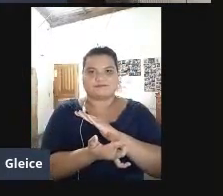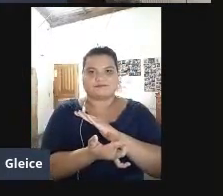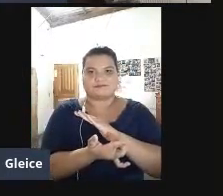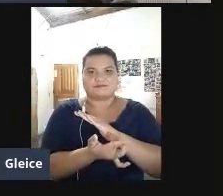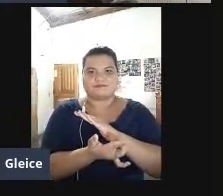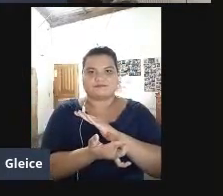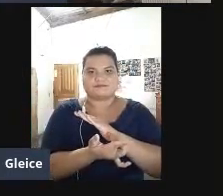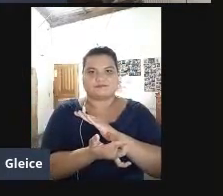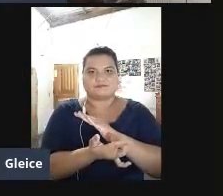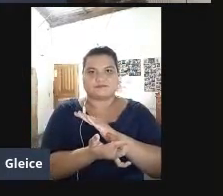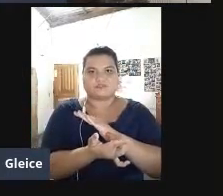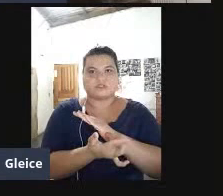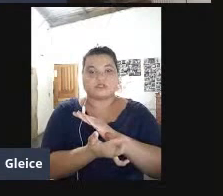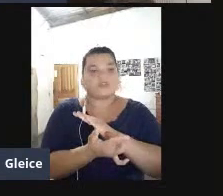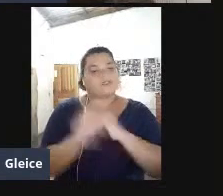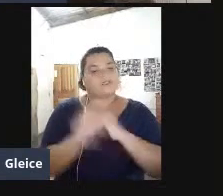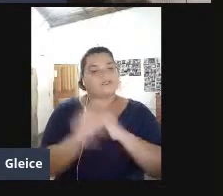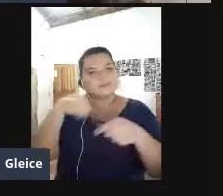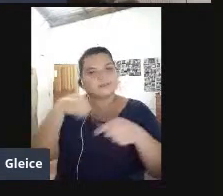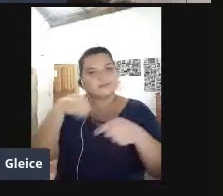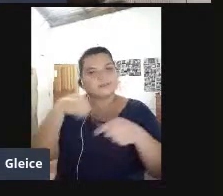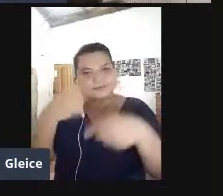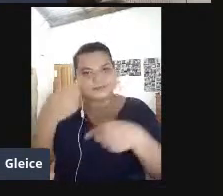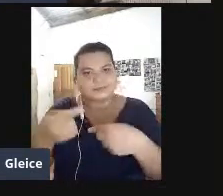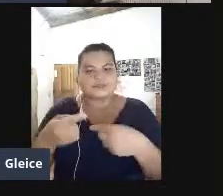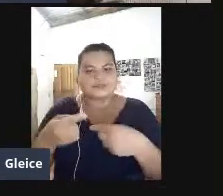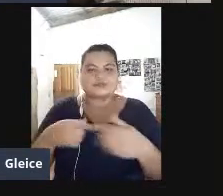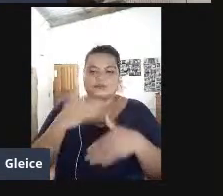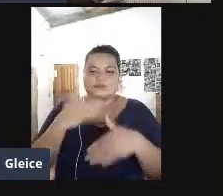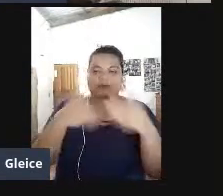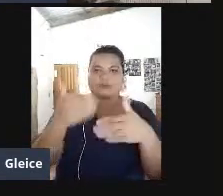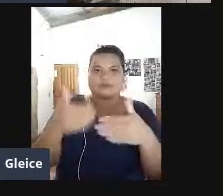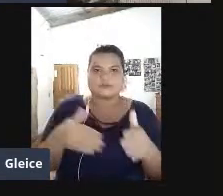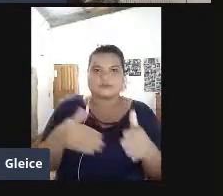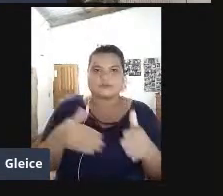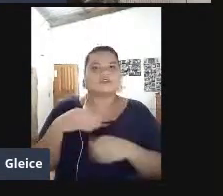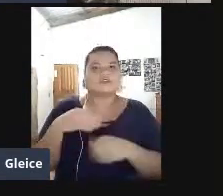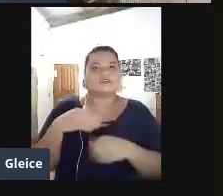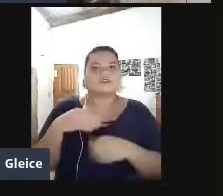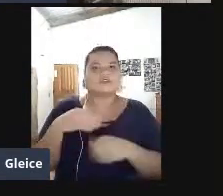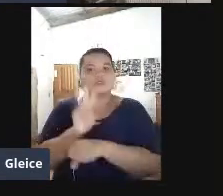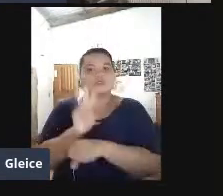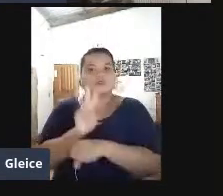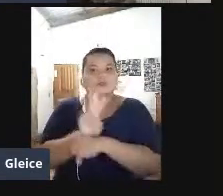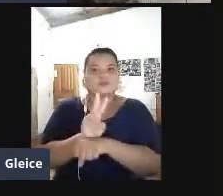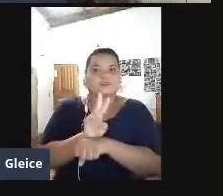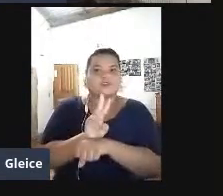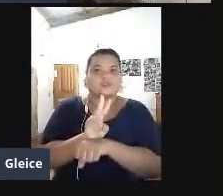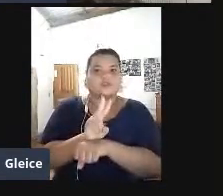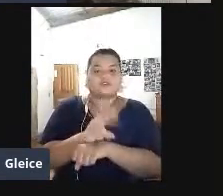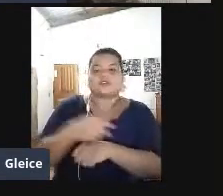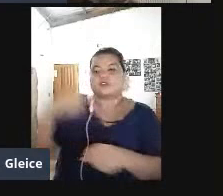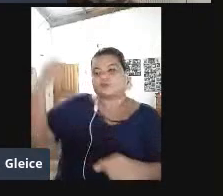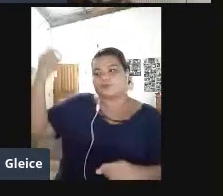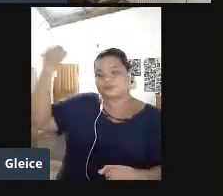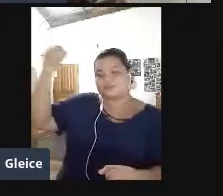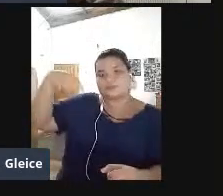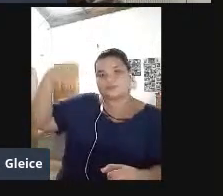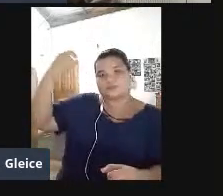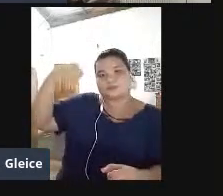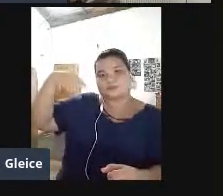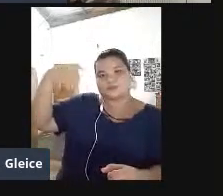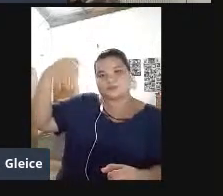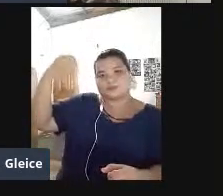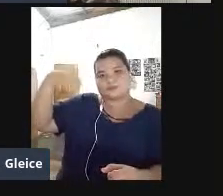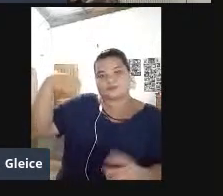conseguisse implementar outros processos de cuidado. Nessa imagem, por exemplo, a gente está fazendo a infusão de uma solução que